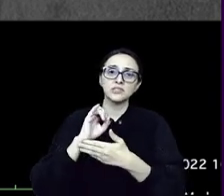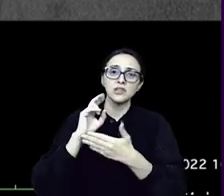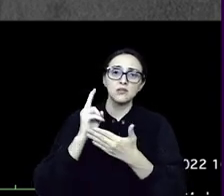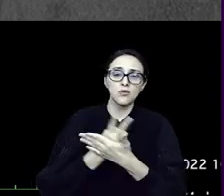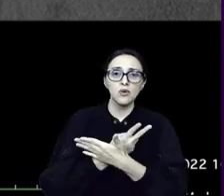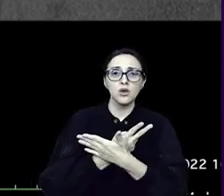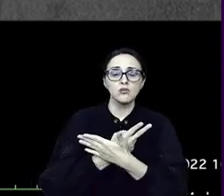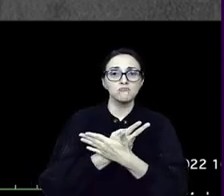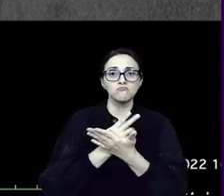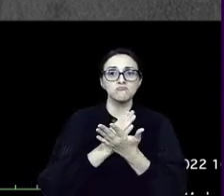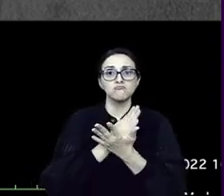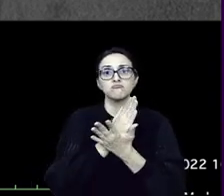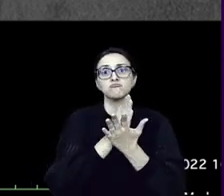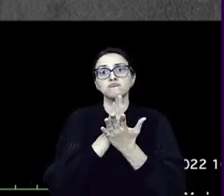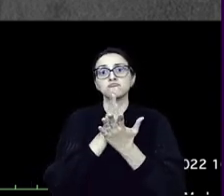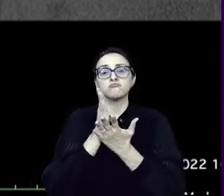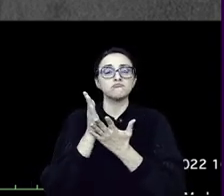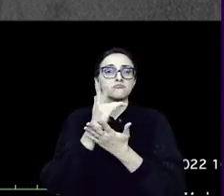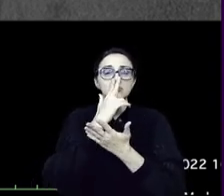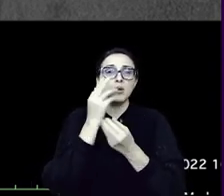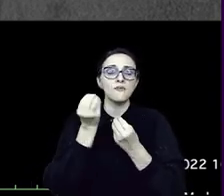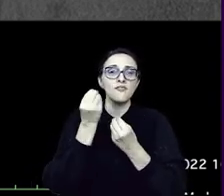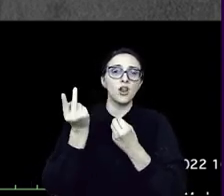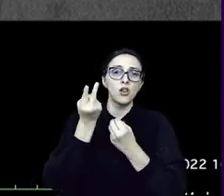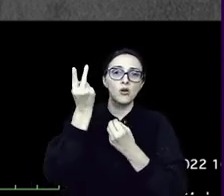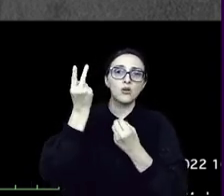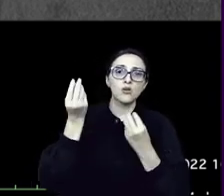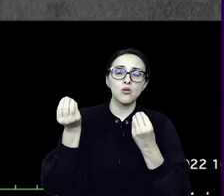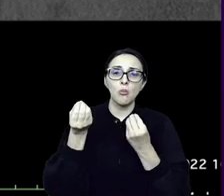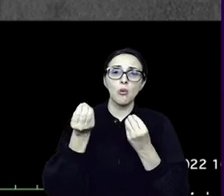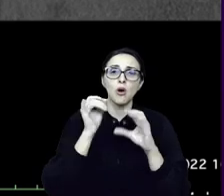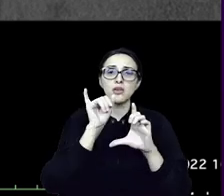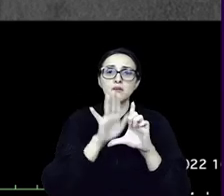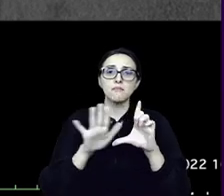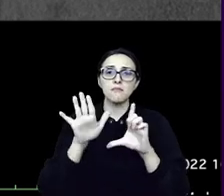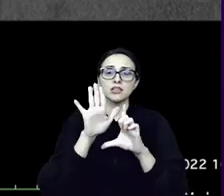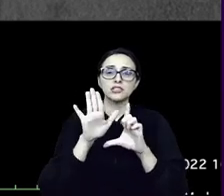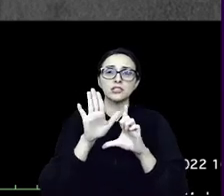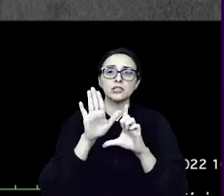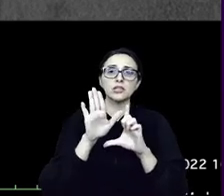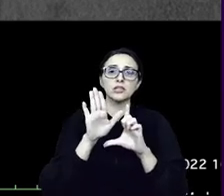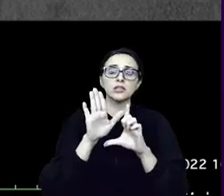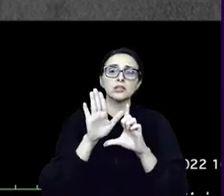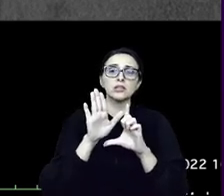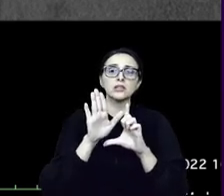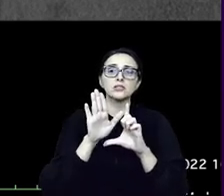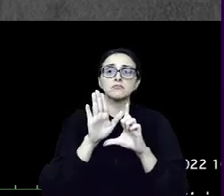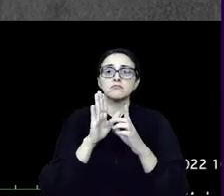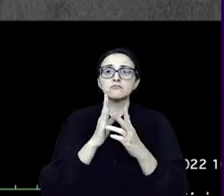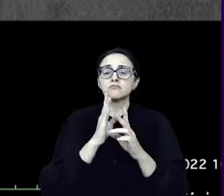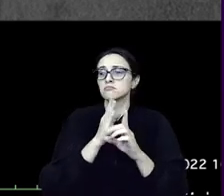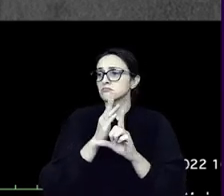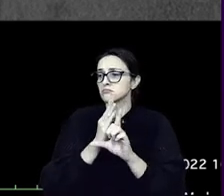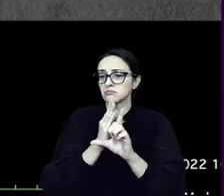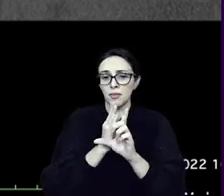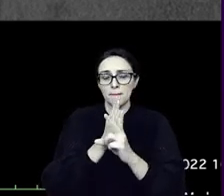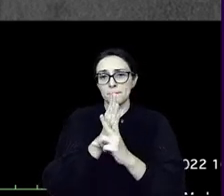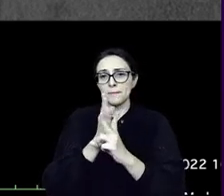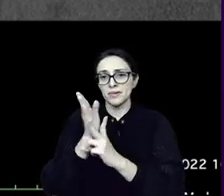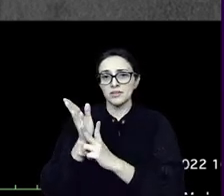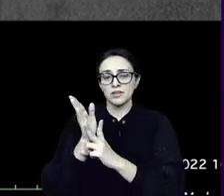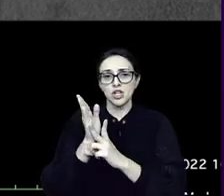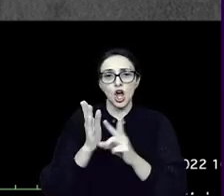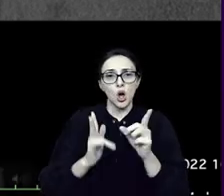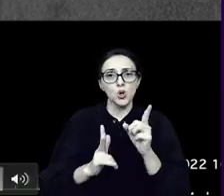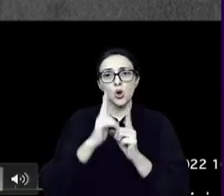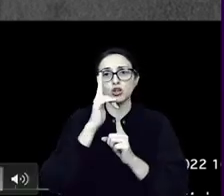oblíqua. Como que a gente vai valorizar uma imagem bidimensional se a gente tem um corte que não é um corte que está